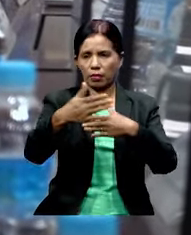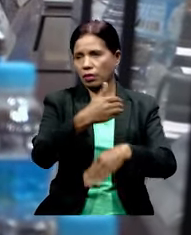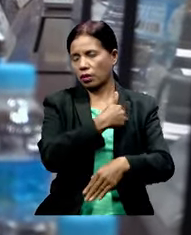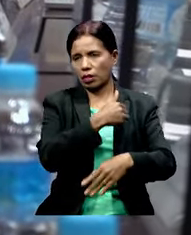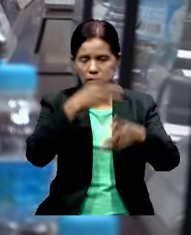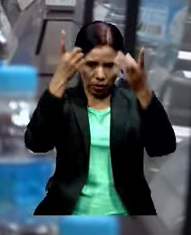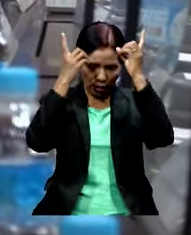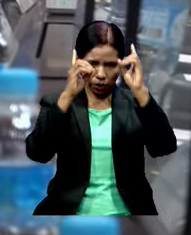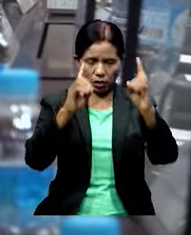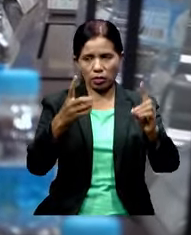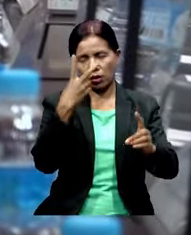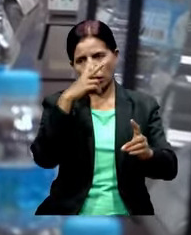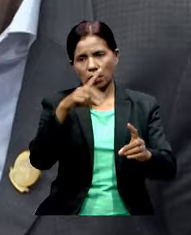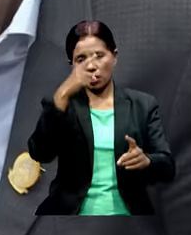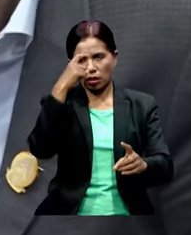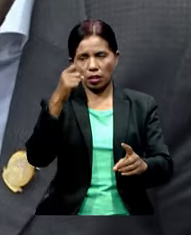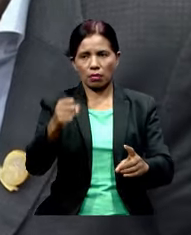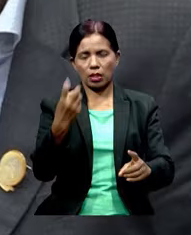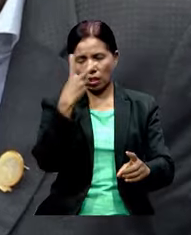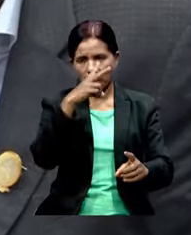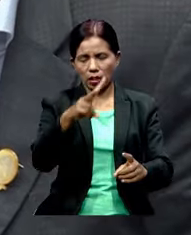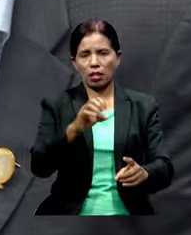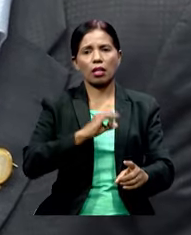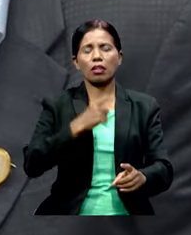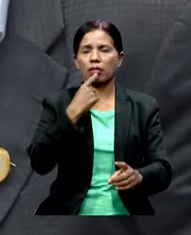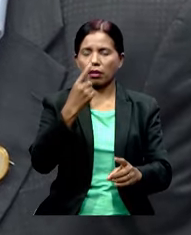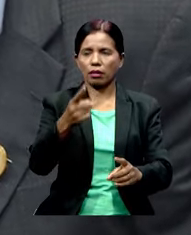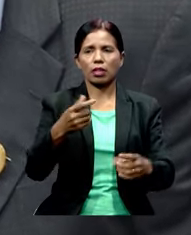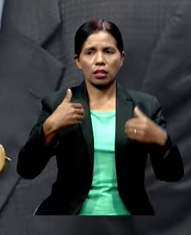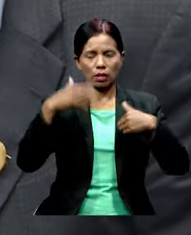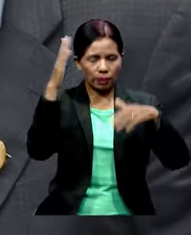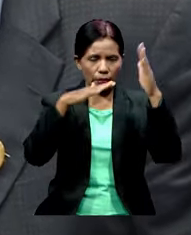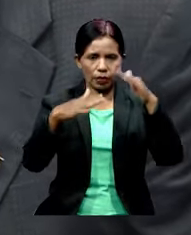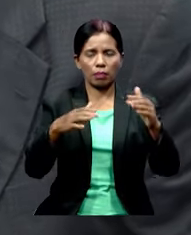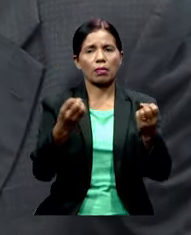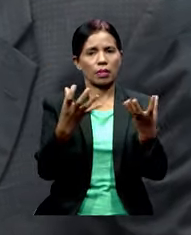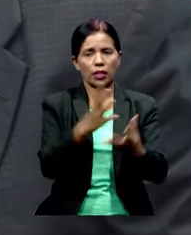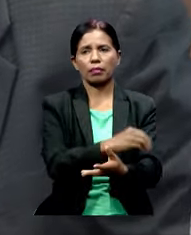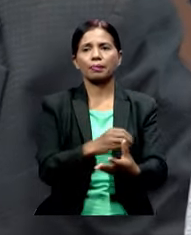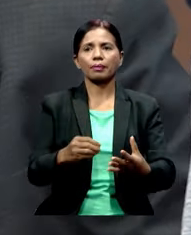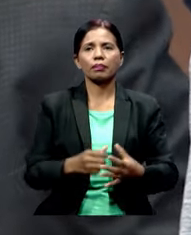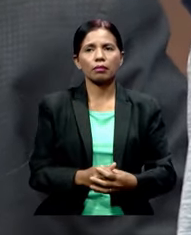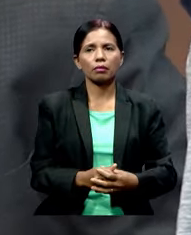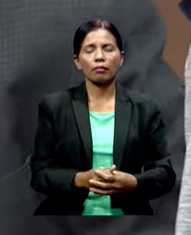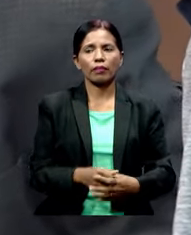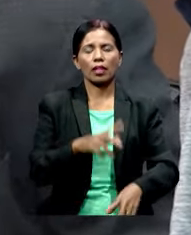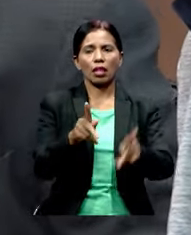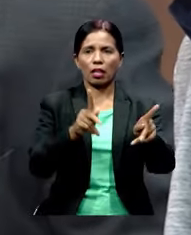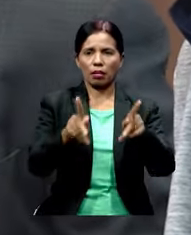final, se elabora ela, também assunto não é assunto, ainda que hoje na dia, cada acontecimento é esporádico e povo